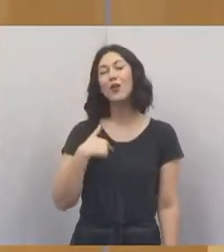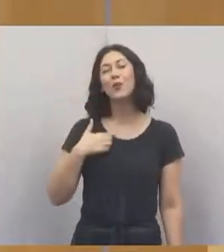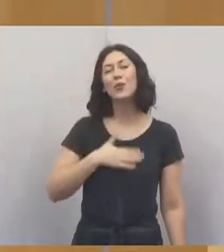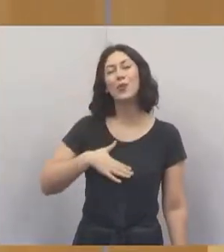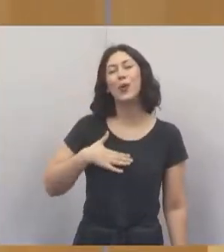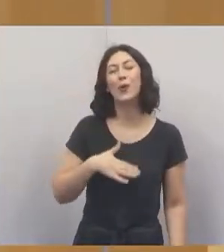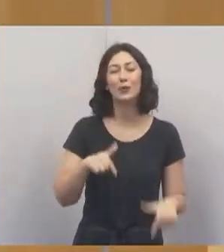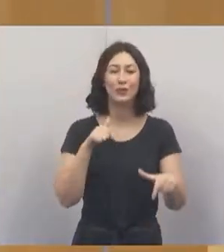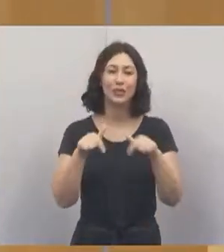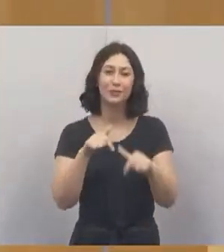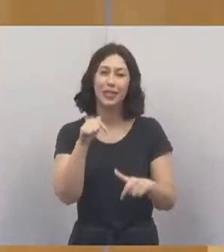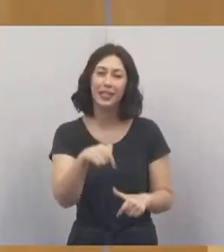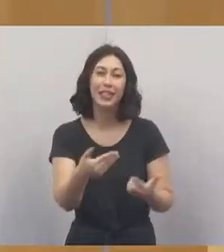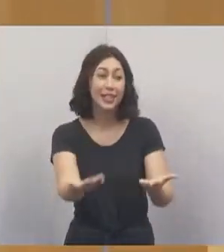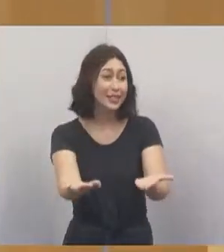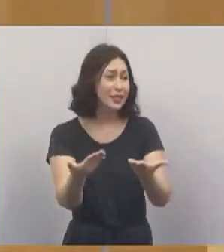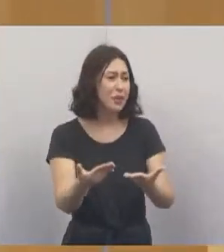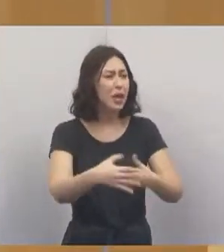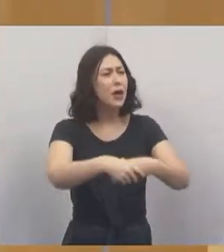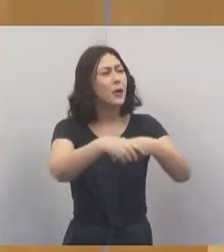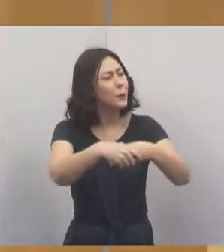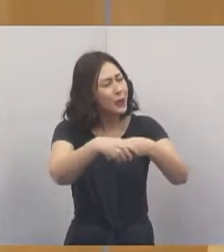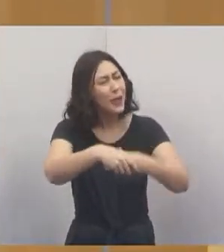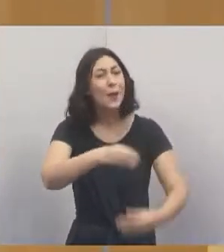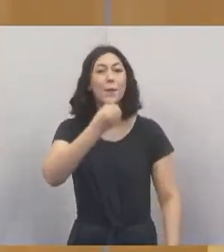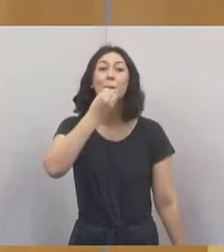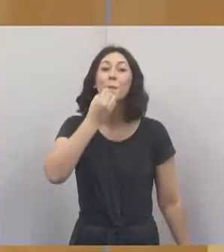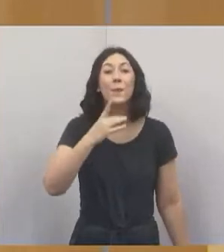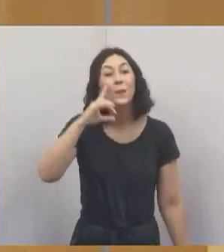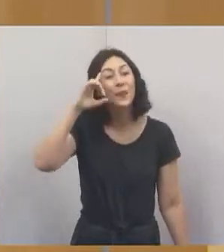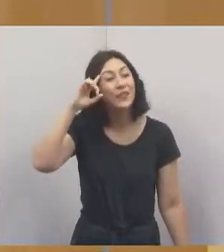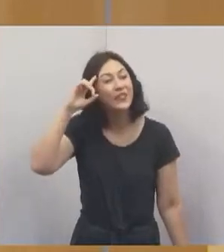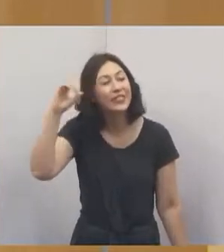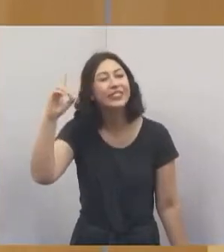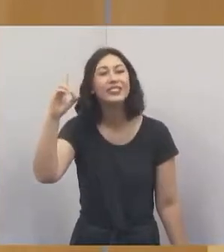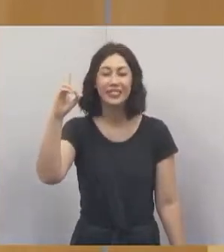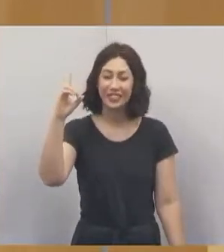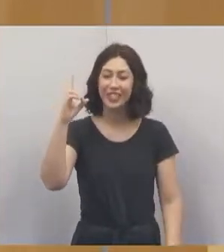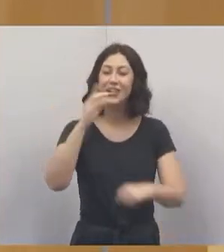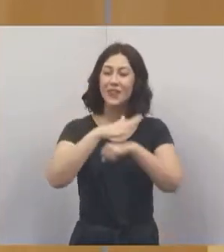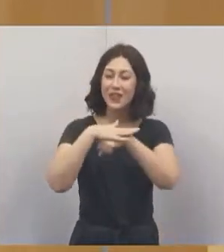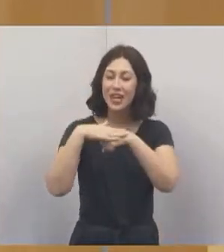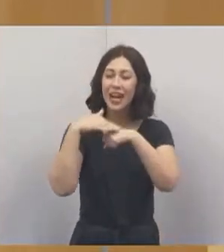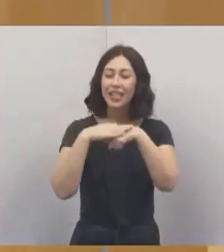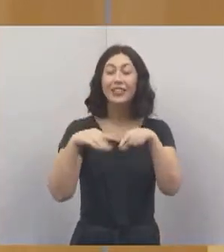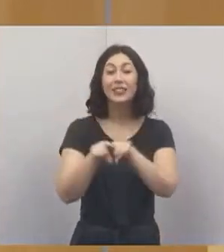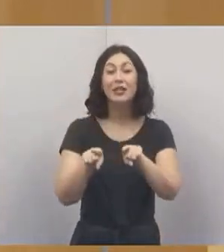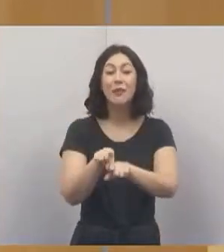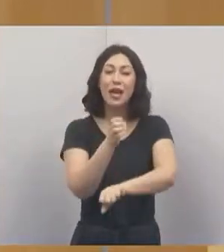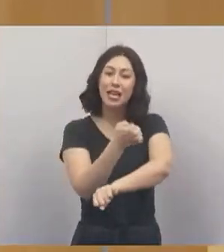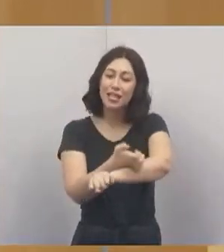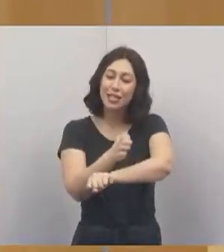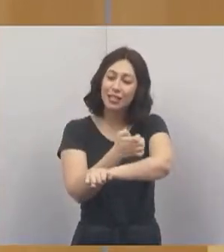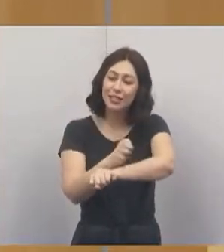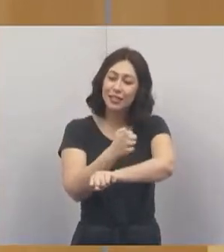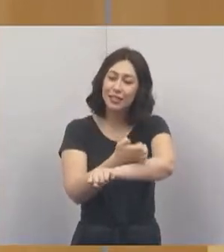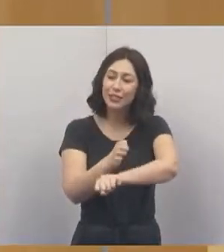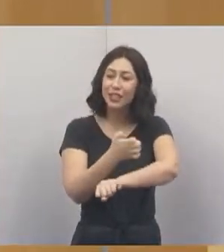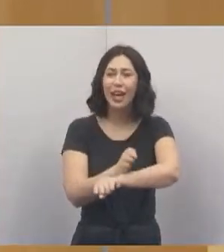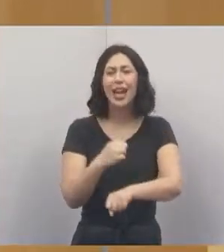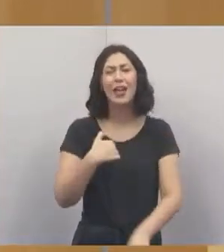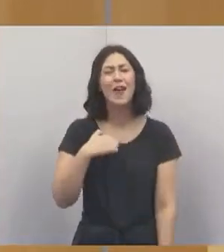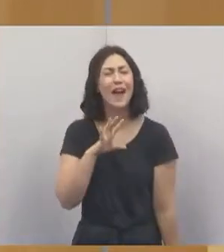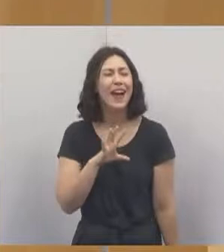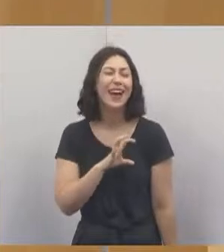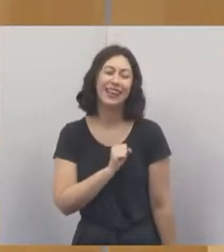o público, de cumprimentar cada um, de dar um bom dia a cada um que chega aqui. O carinho que eu tenho pelos estagiários. Adoro